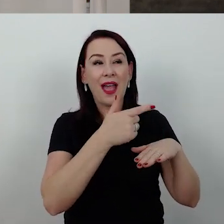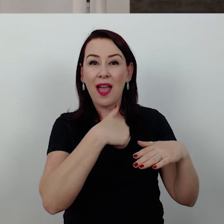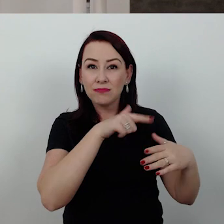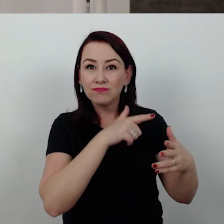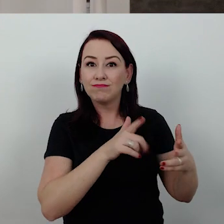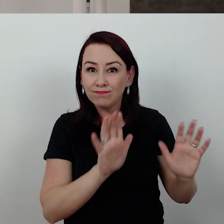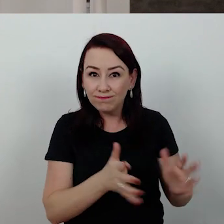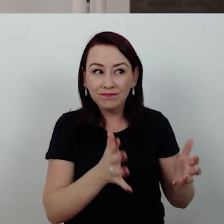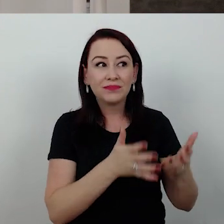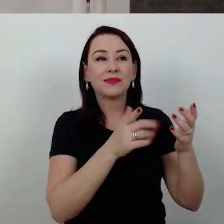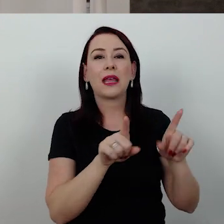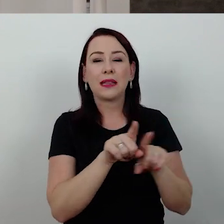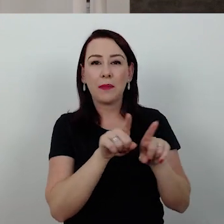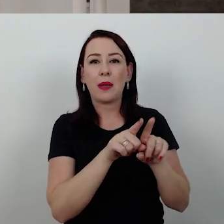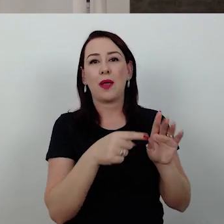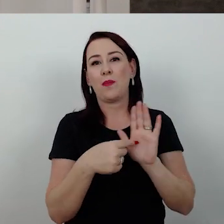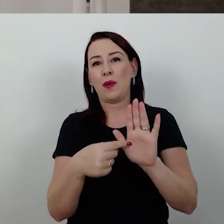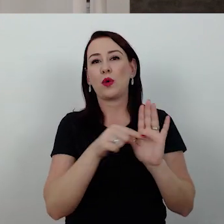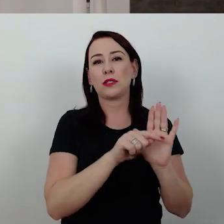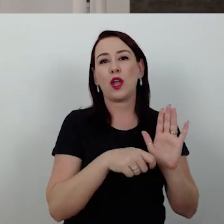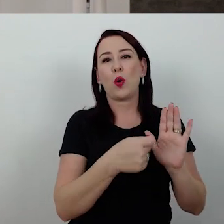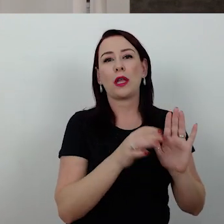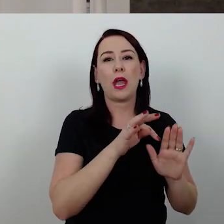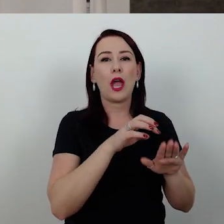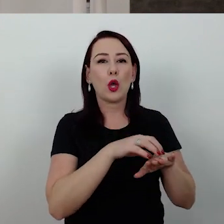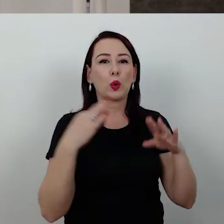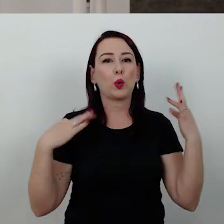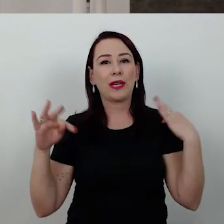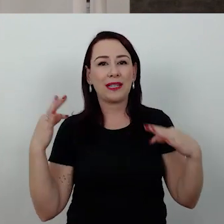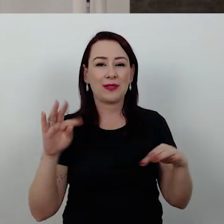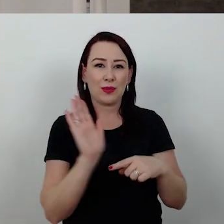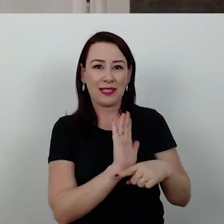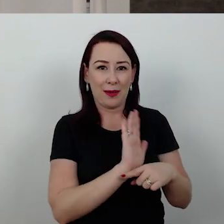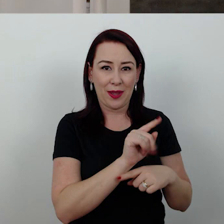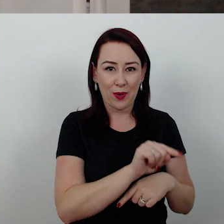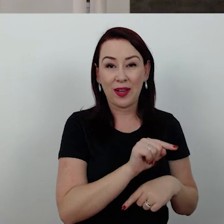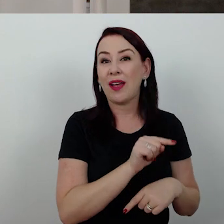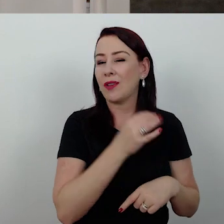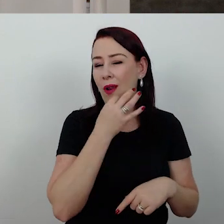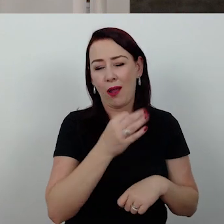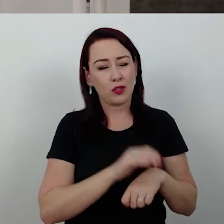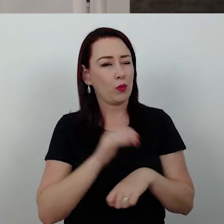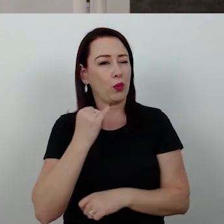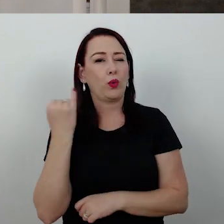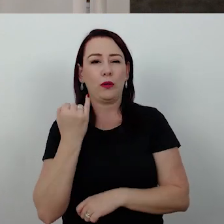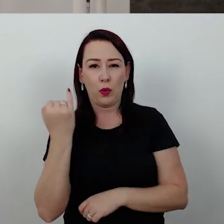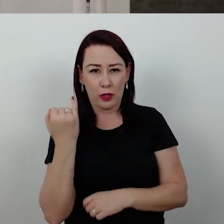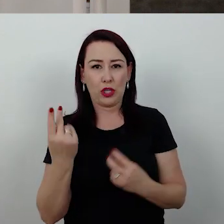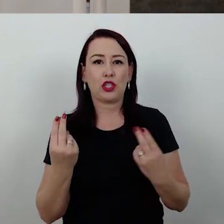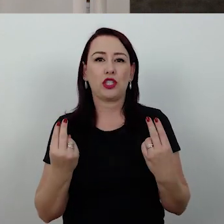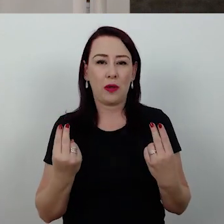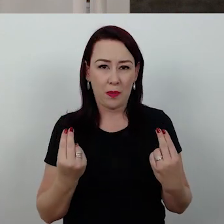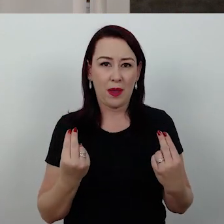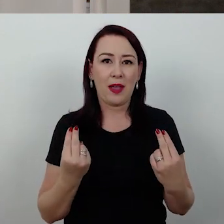tentar abrir esse espaço também para falar um pouco sobre esse lugar do turismo cinematográfico, que eu acho que é extremamente importante